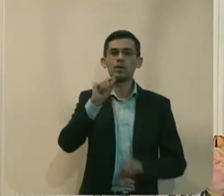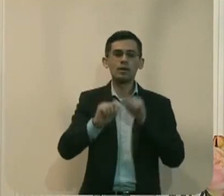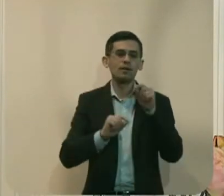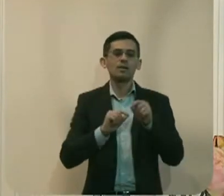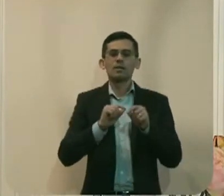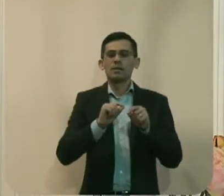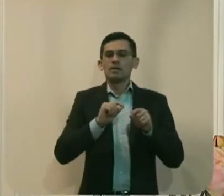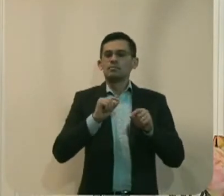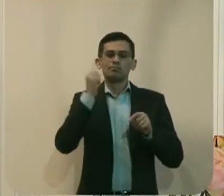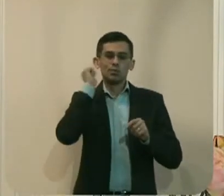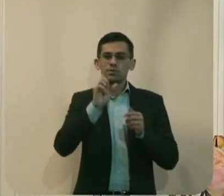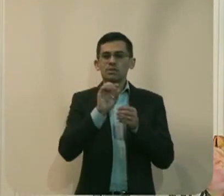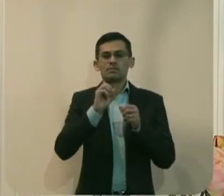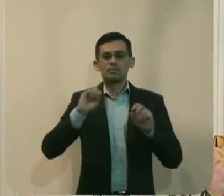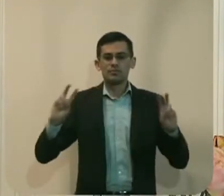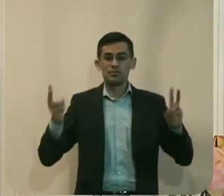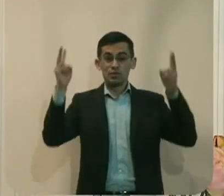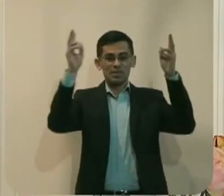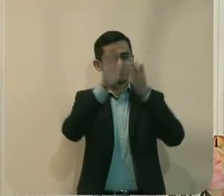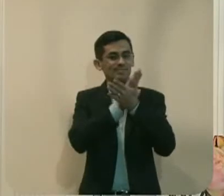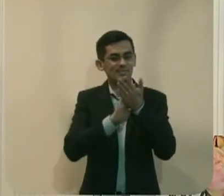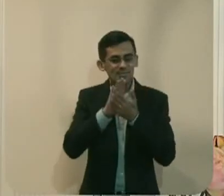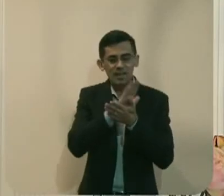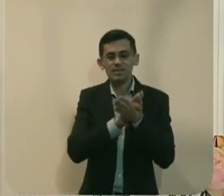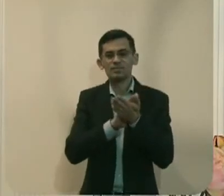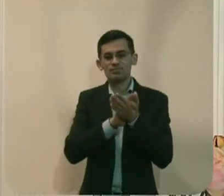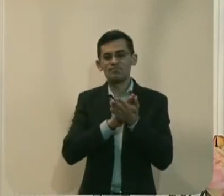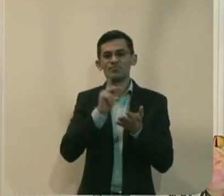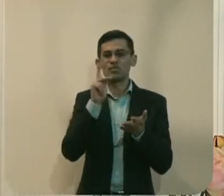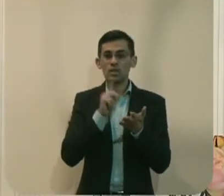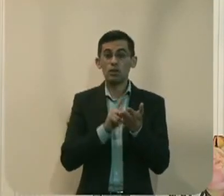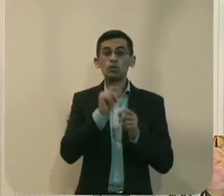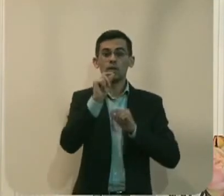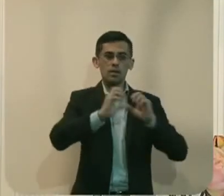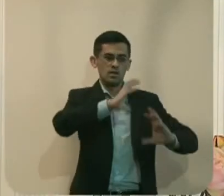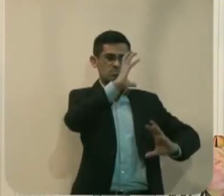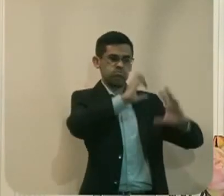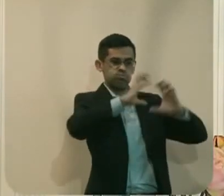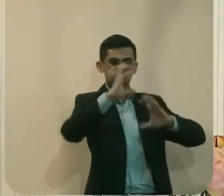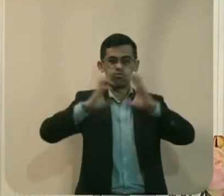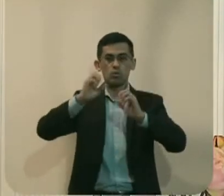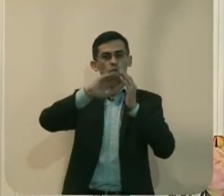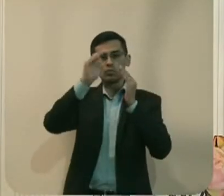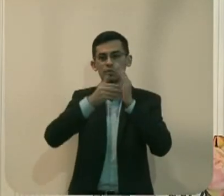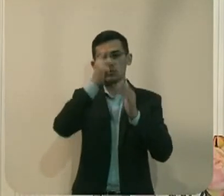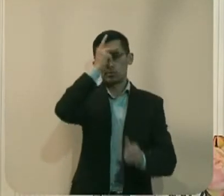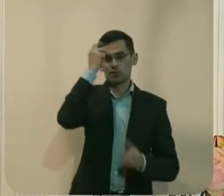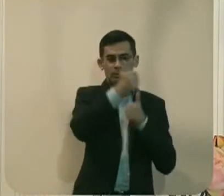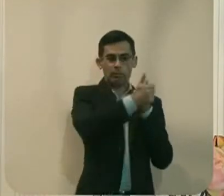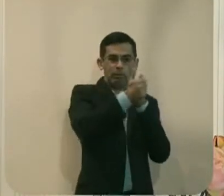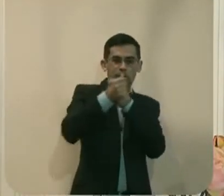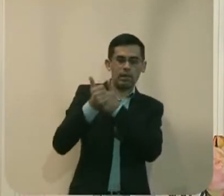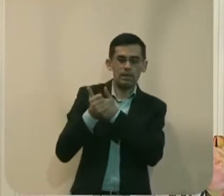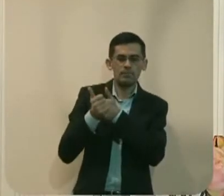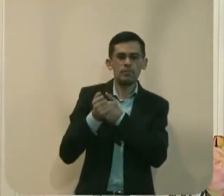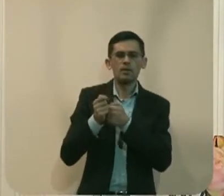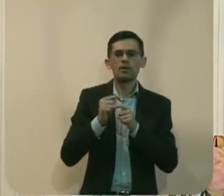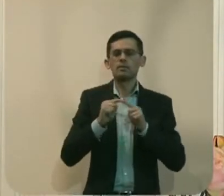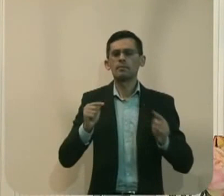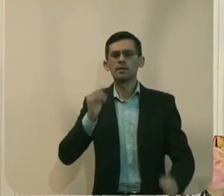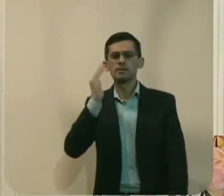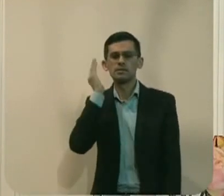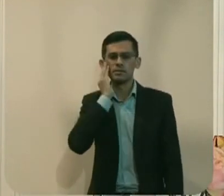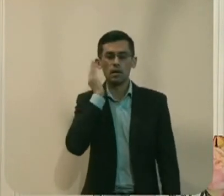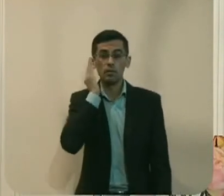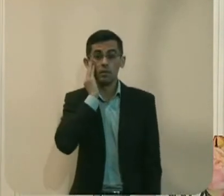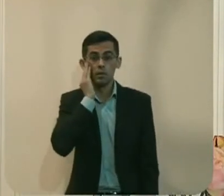na praia. E o pior, a gente vai brigar com todo mundo. Sabe, queridos,